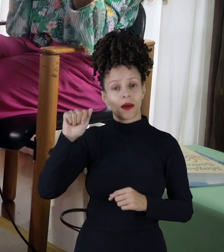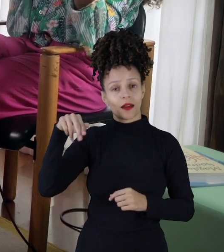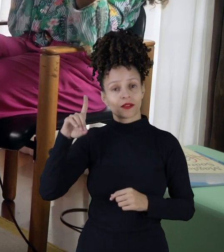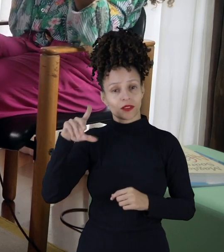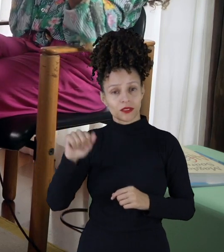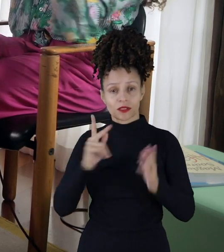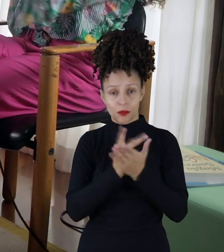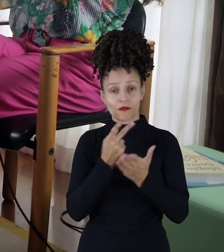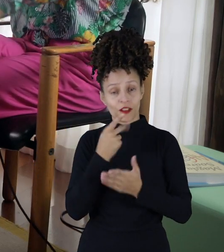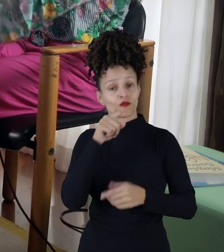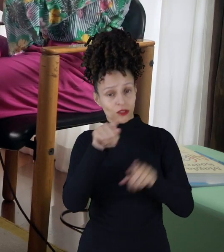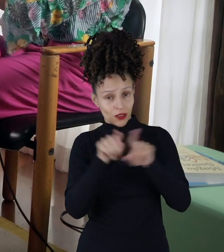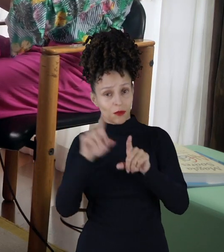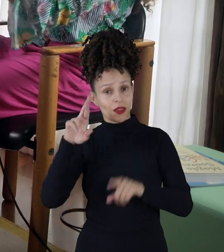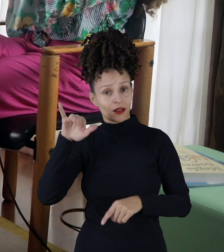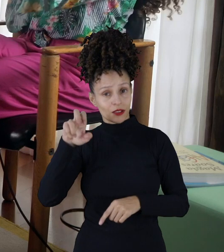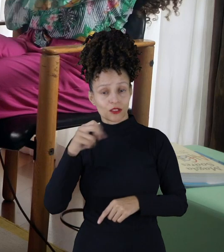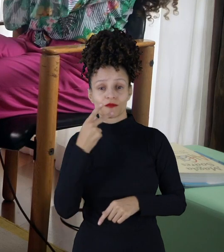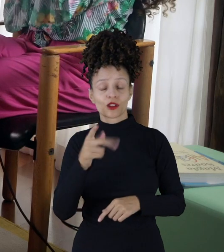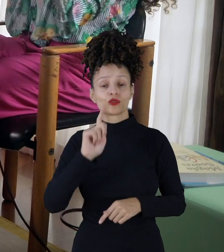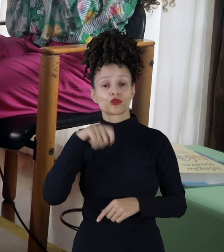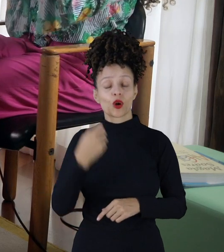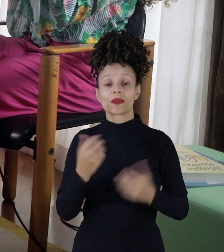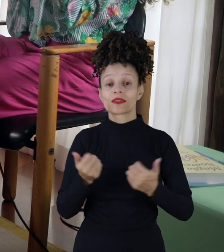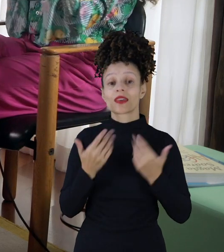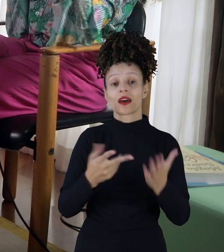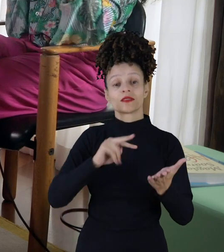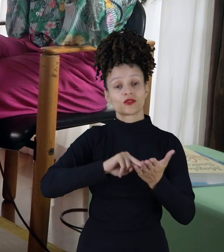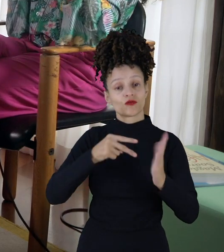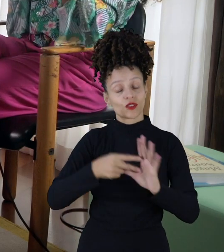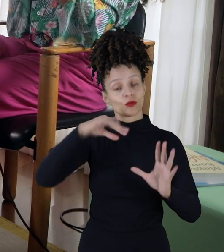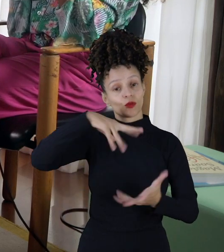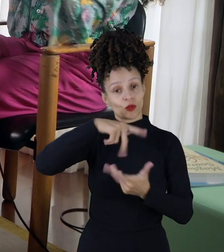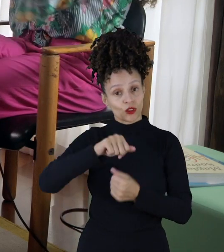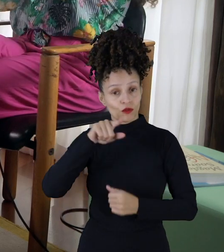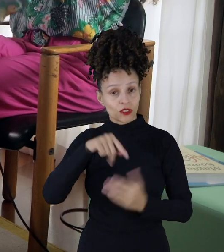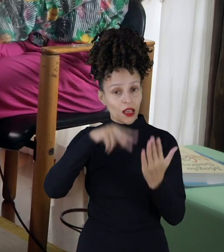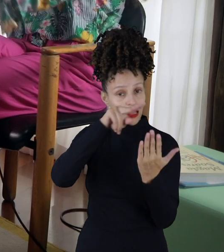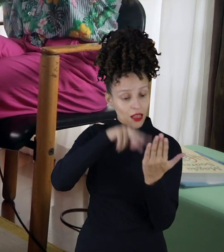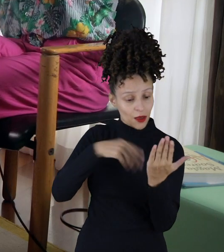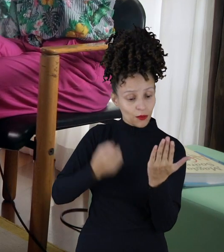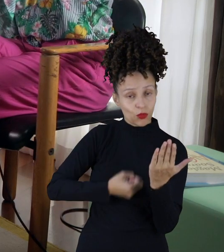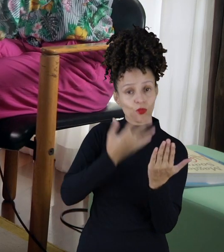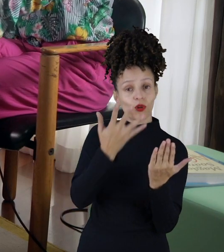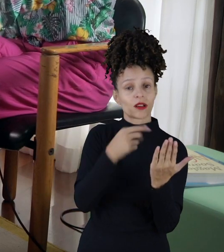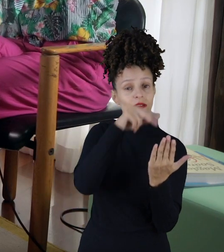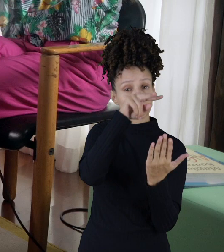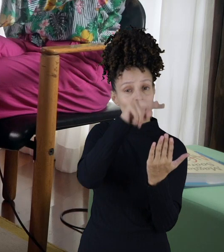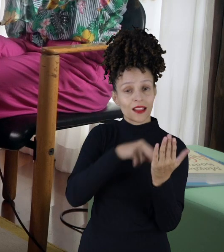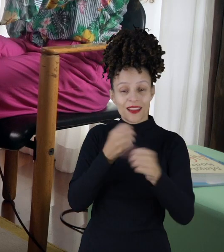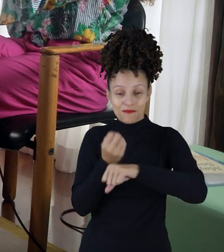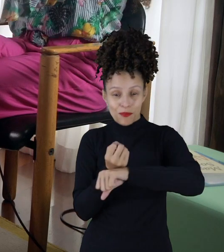Magda sempre fala. E o que você diz, Cris, né? Sobre atribuir sentido para esse mundo. Para que quando você vai ler uma poesia